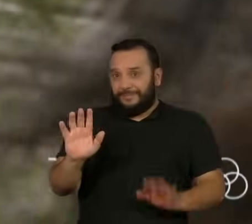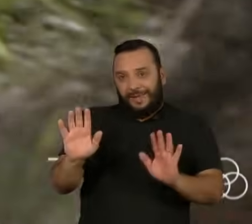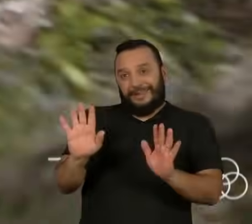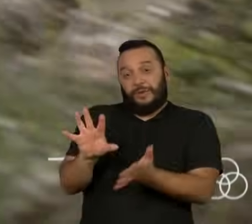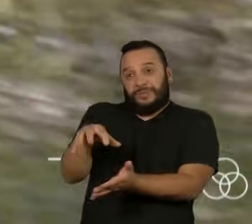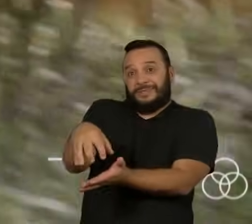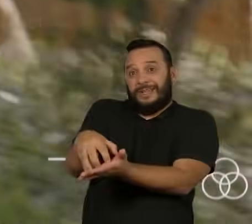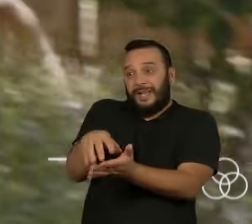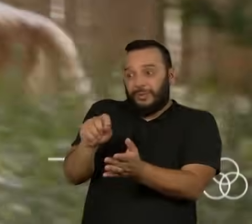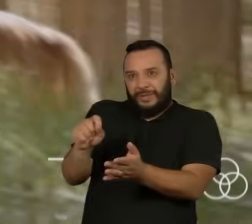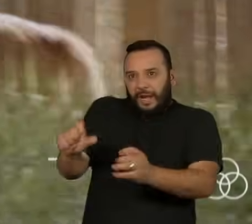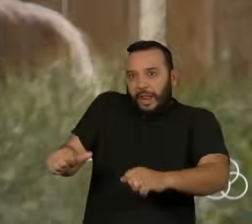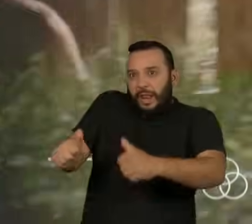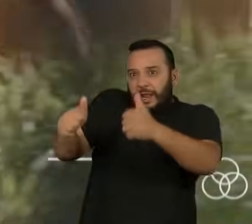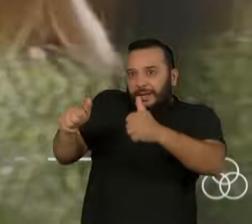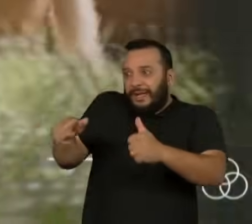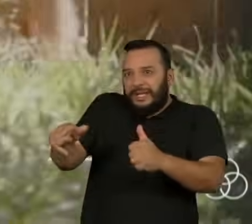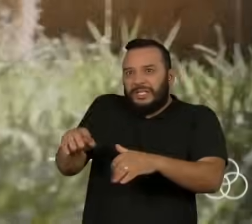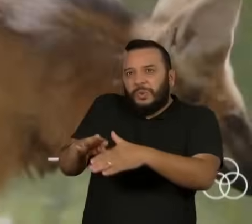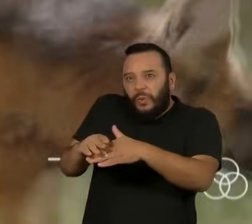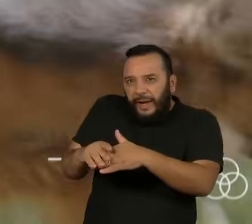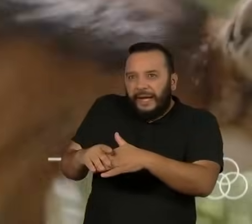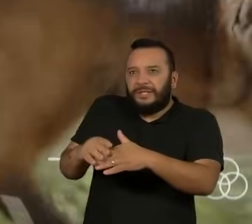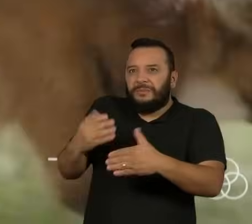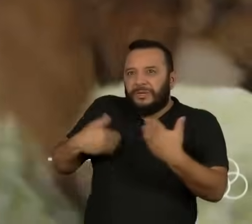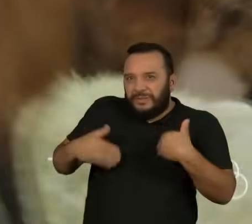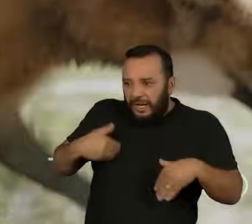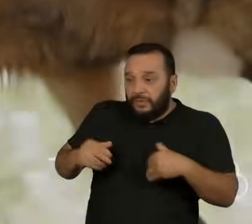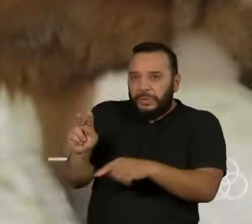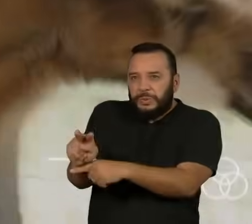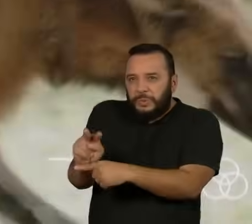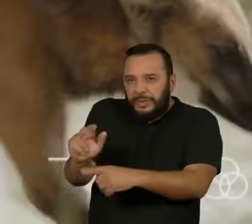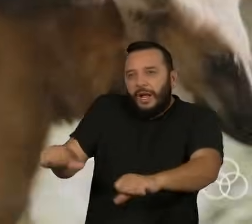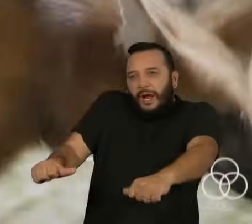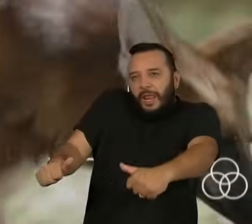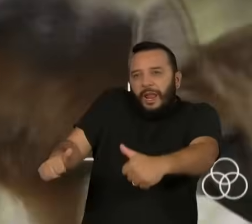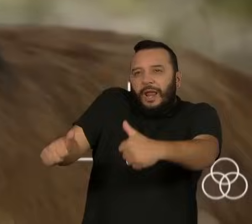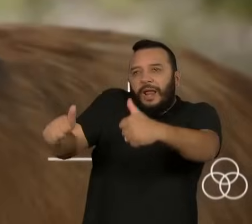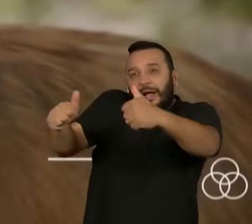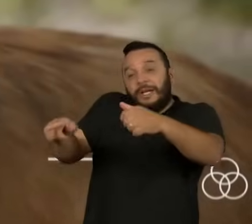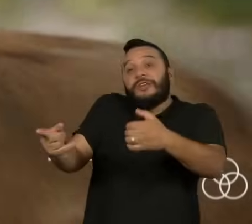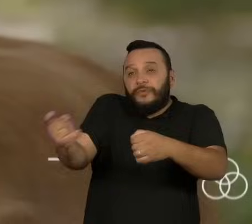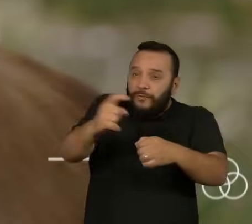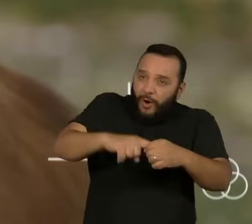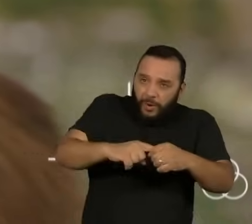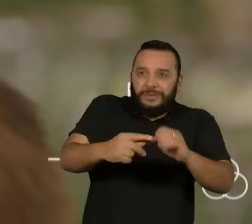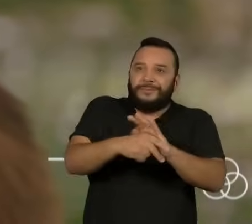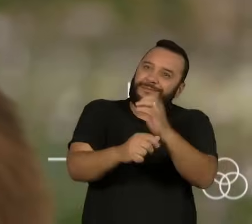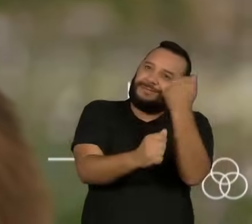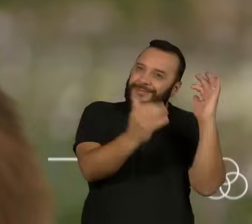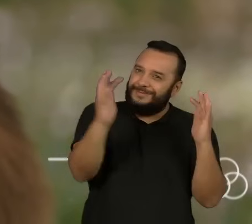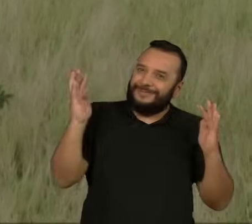Os animais chegam aqui precisando de cuidado. E, quando possível, a gente ajuda eles a voltar para a natureza.